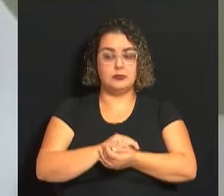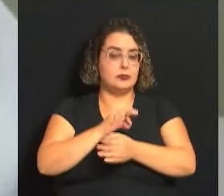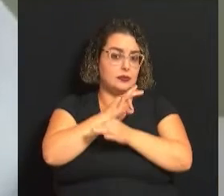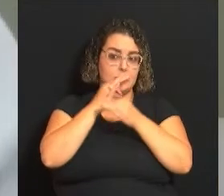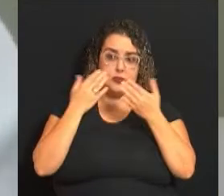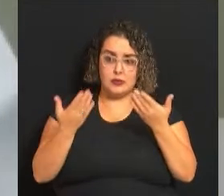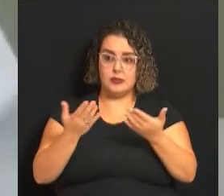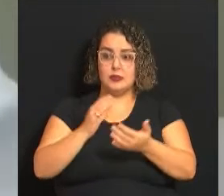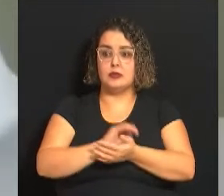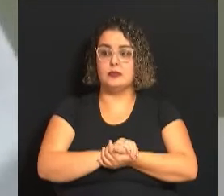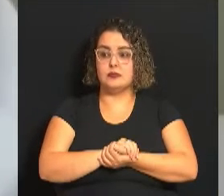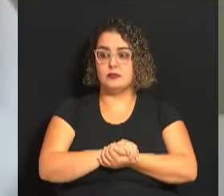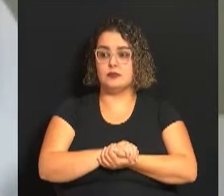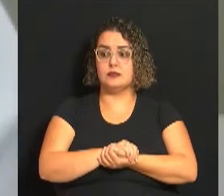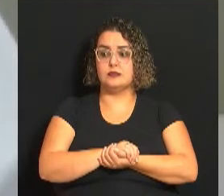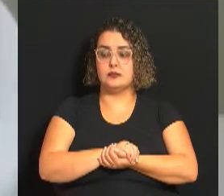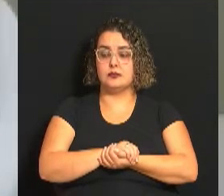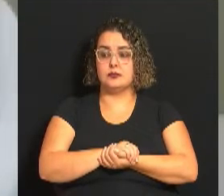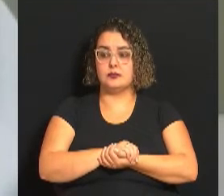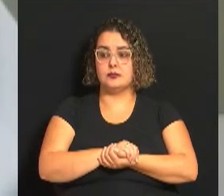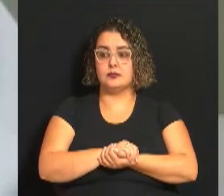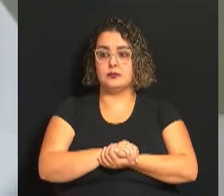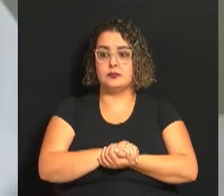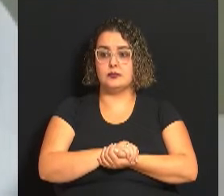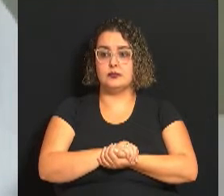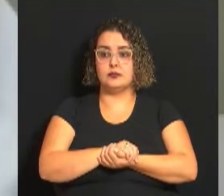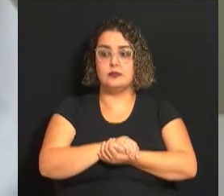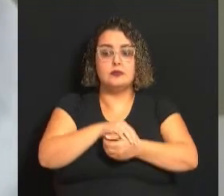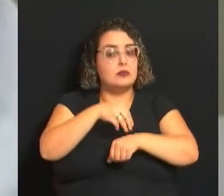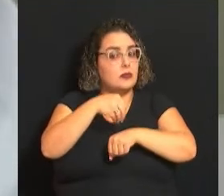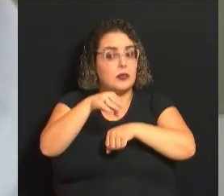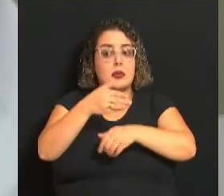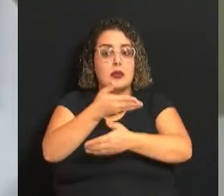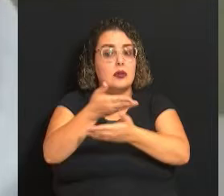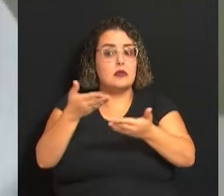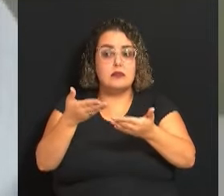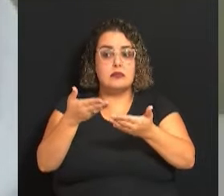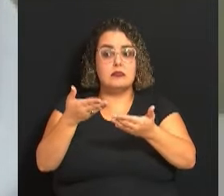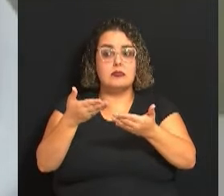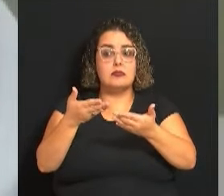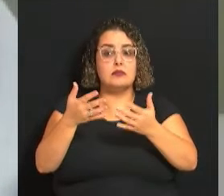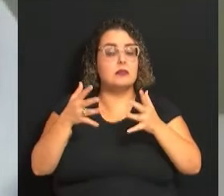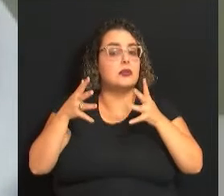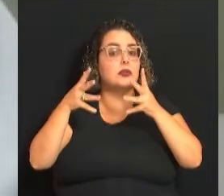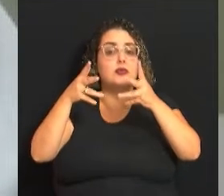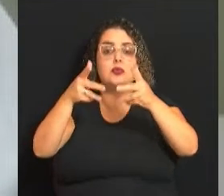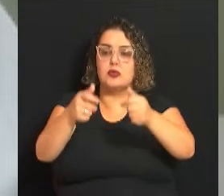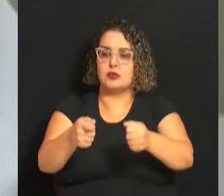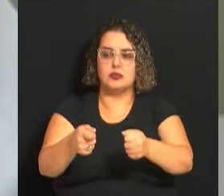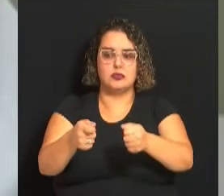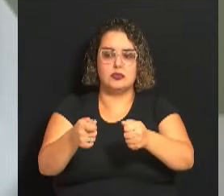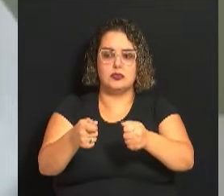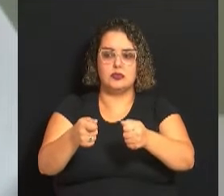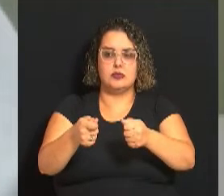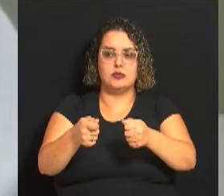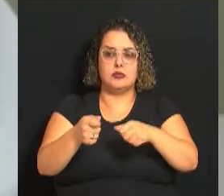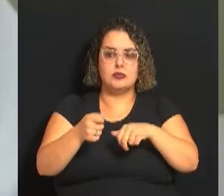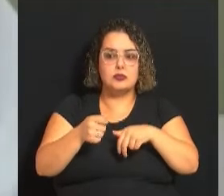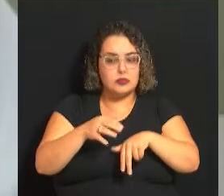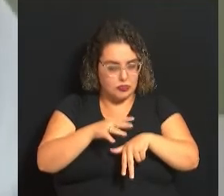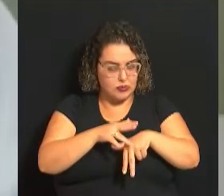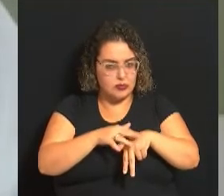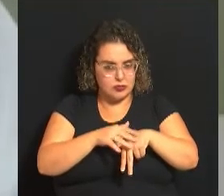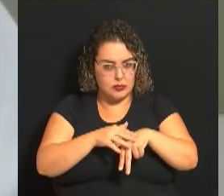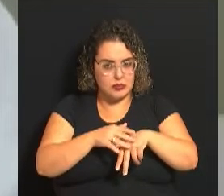Perfeitamente. A mensagem que eu deixo é uma mensagem geral a respeito do câncer. É